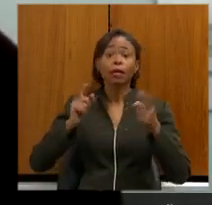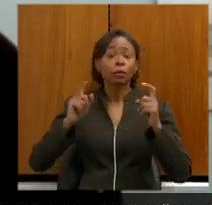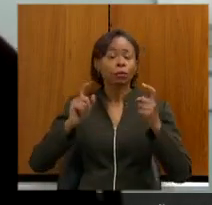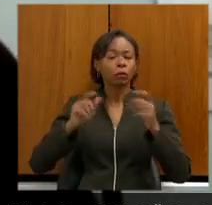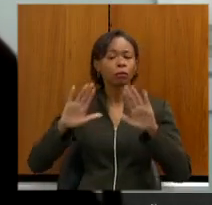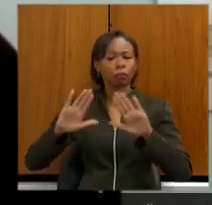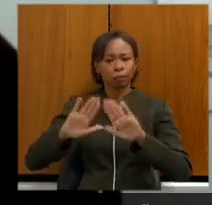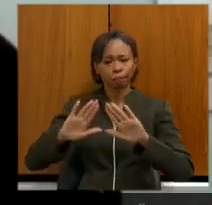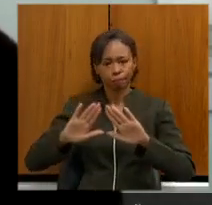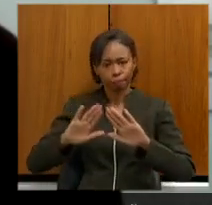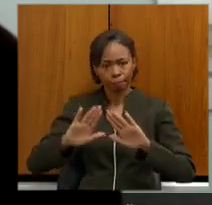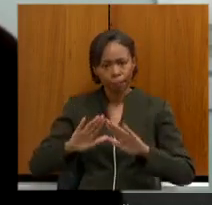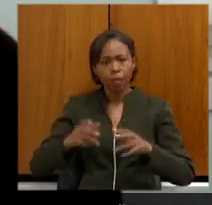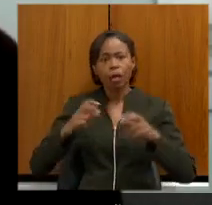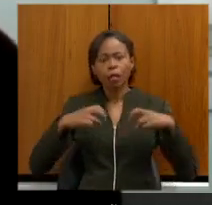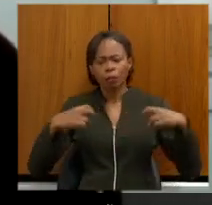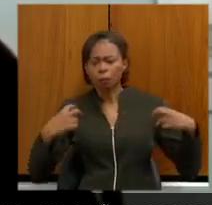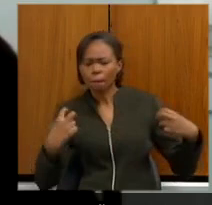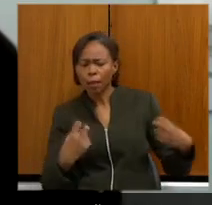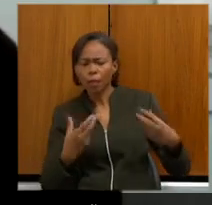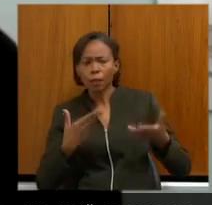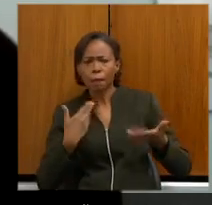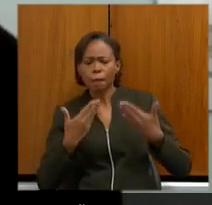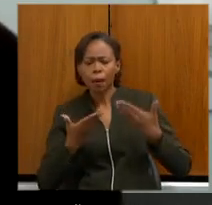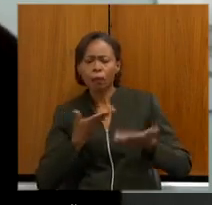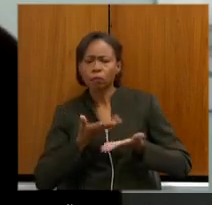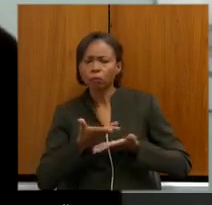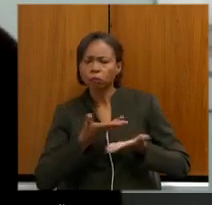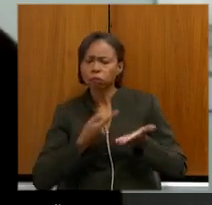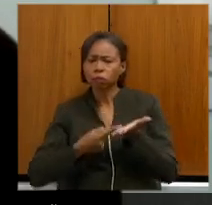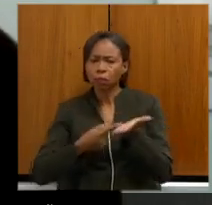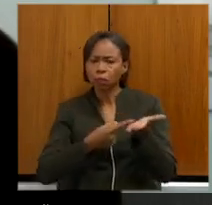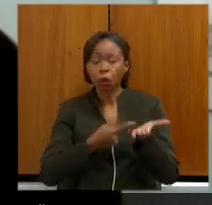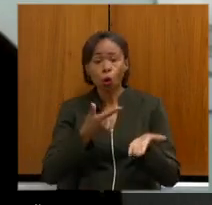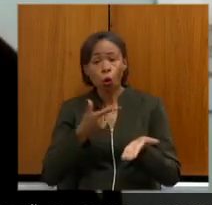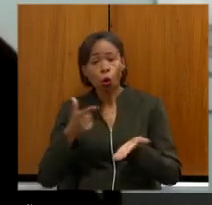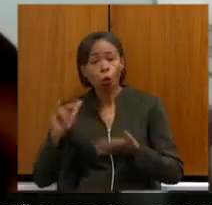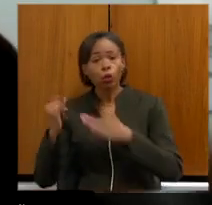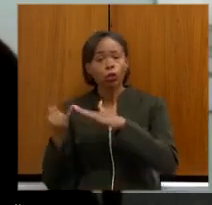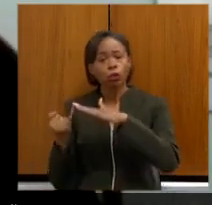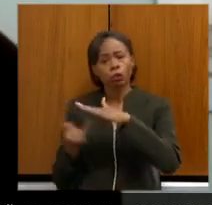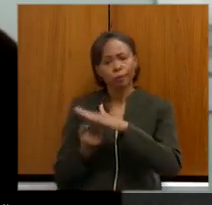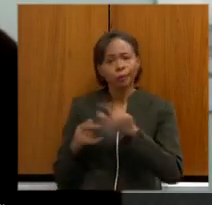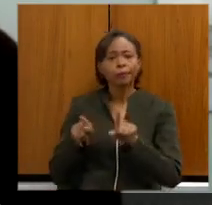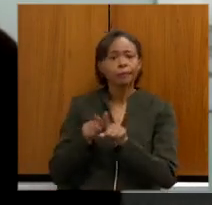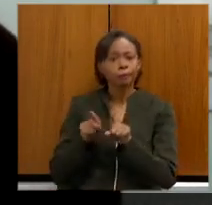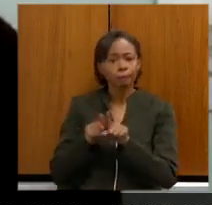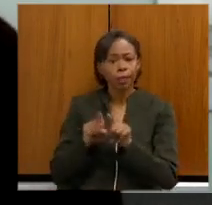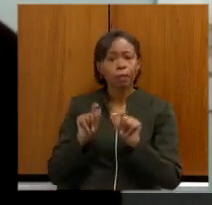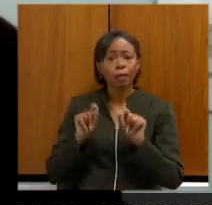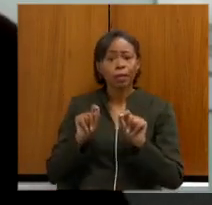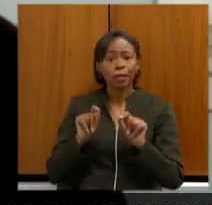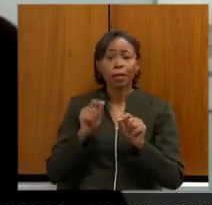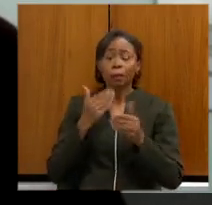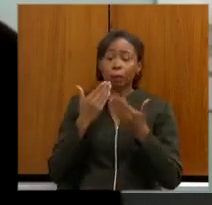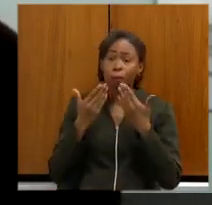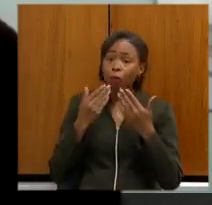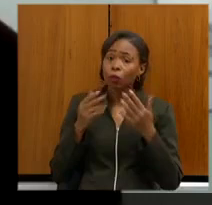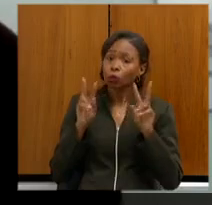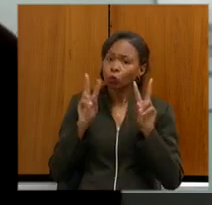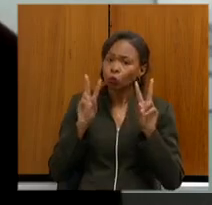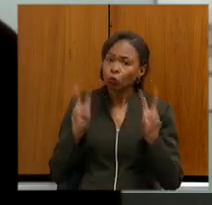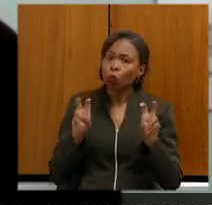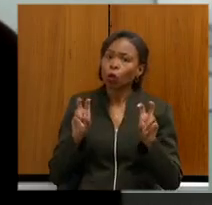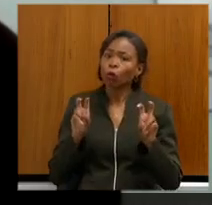Legislativa mesas de negociação e outras instituições afins para tratar o descaso dos